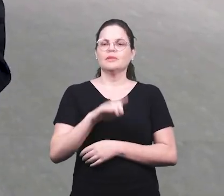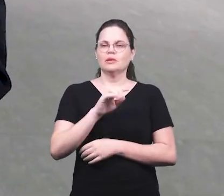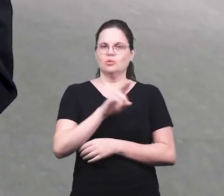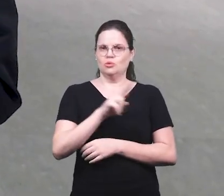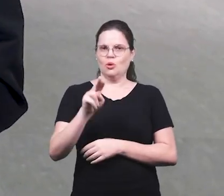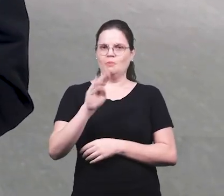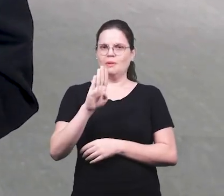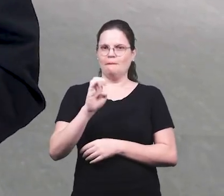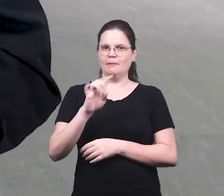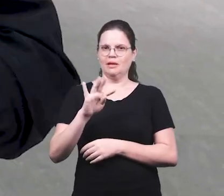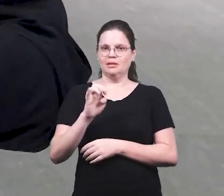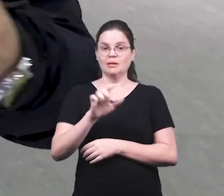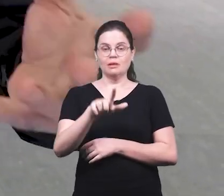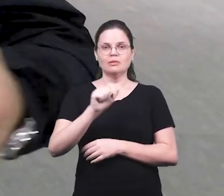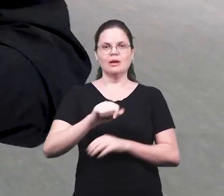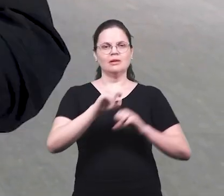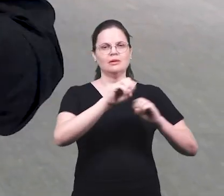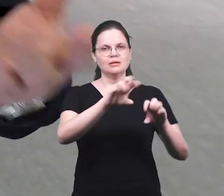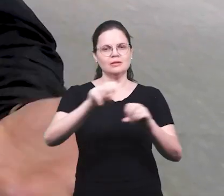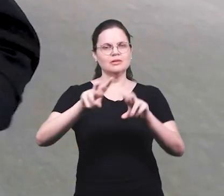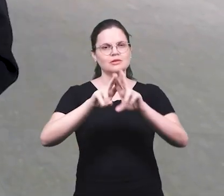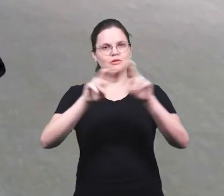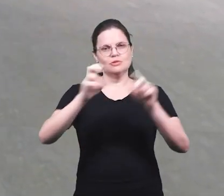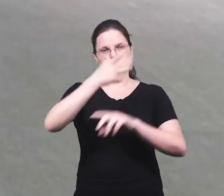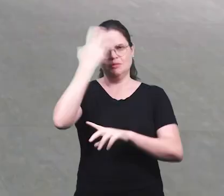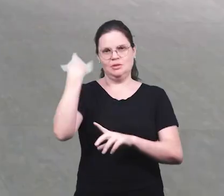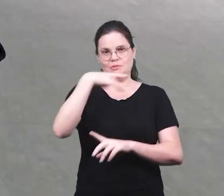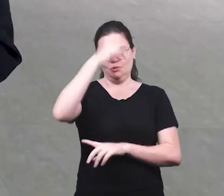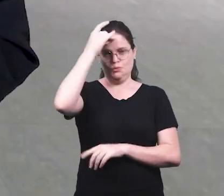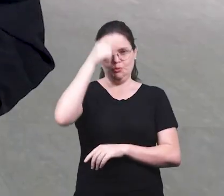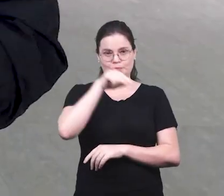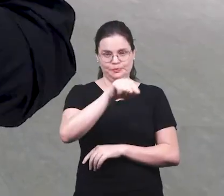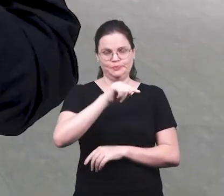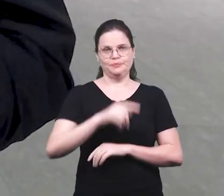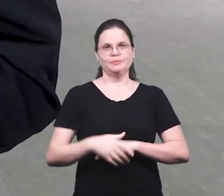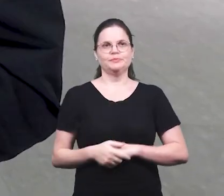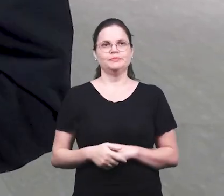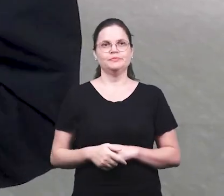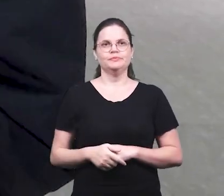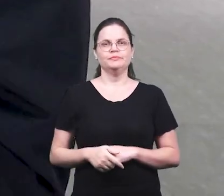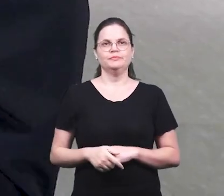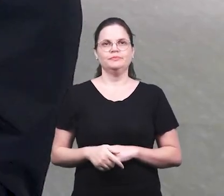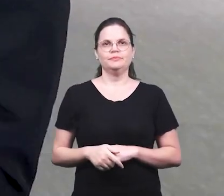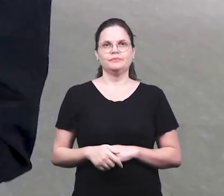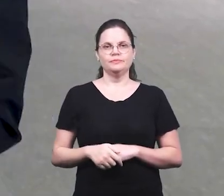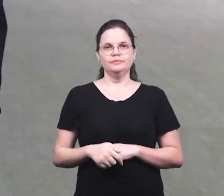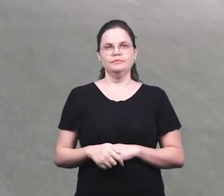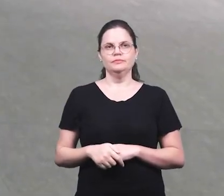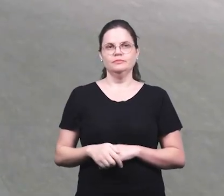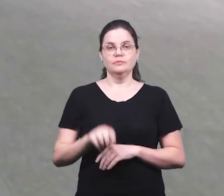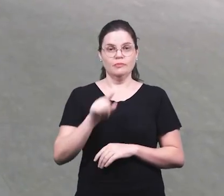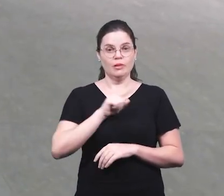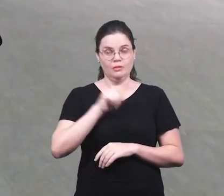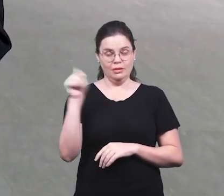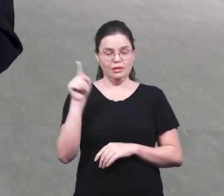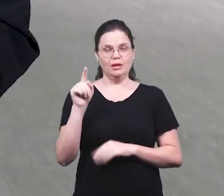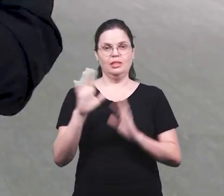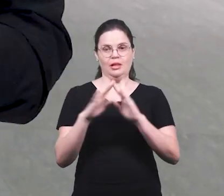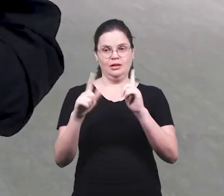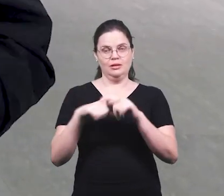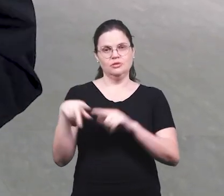chamada Bethel, onde ele ensinava e falava muito do Espírito Santo. E lá, no